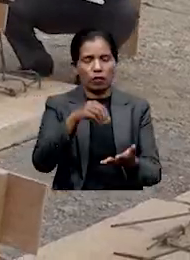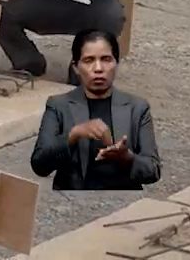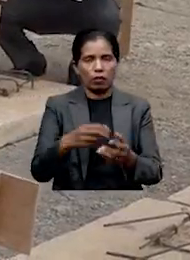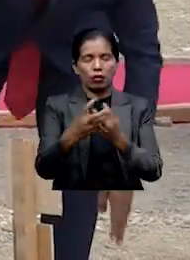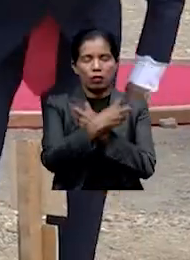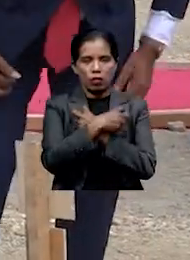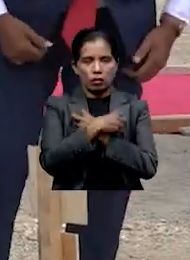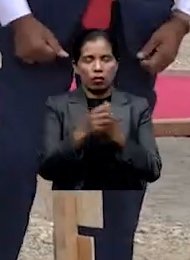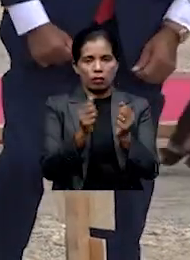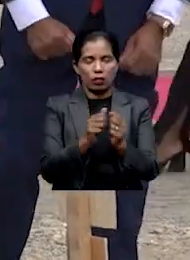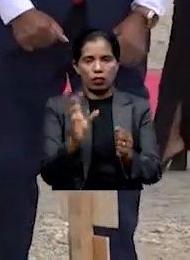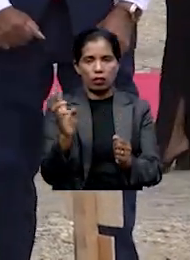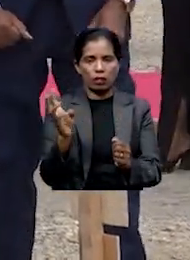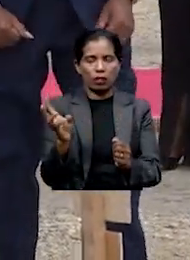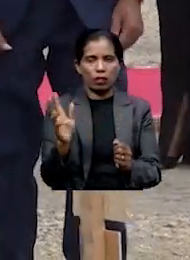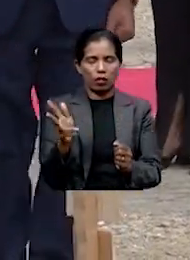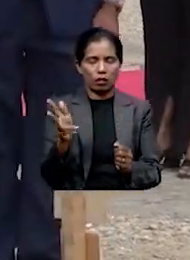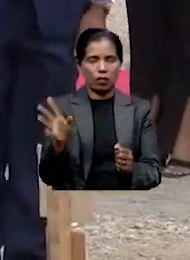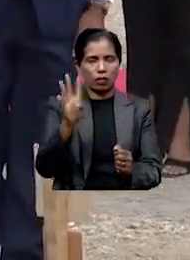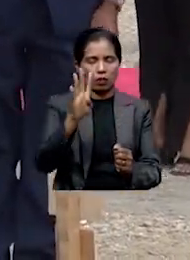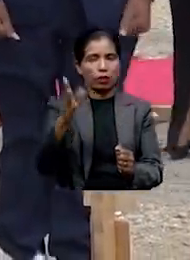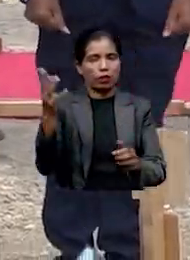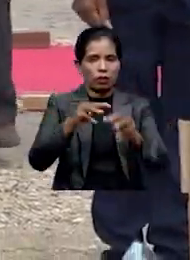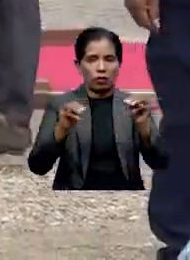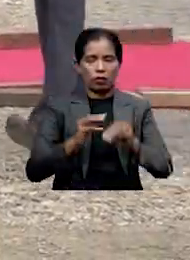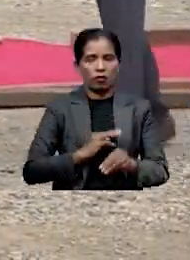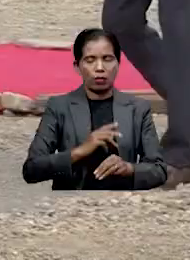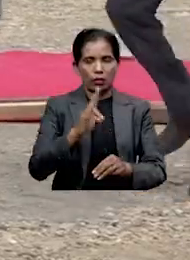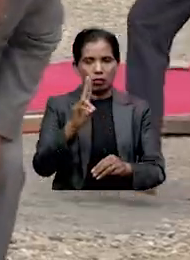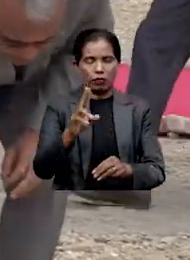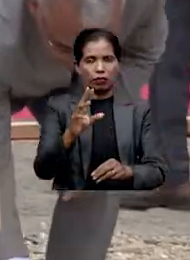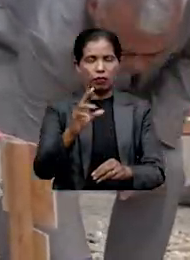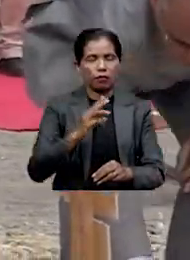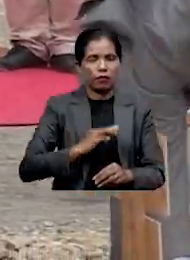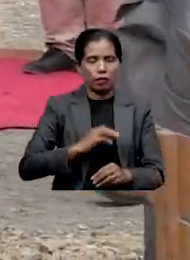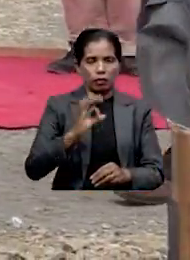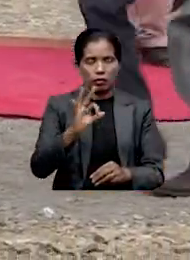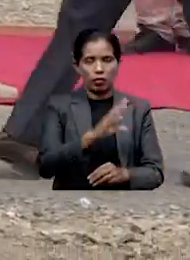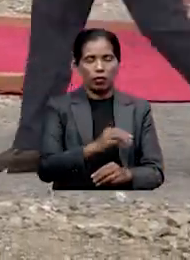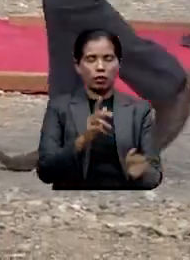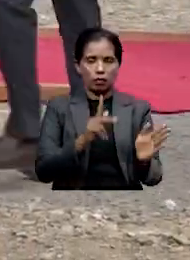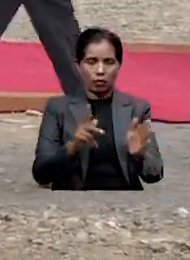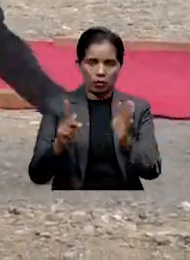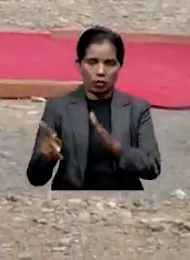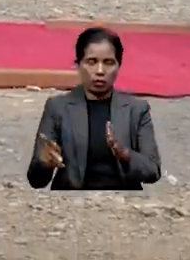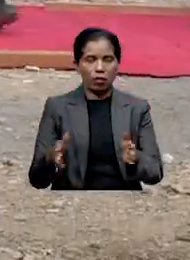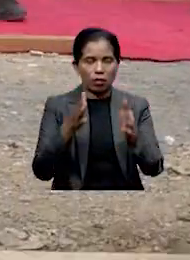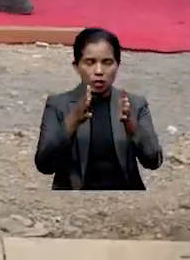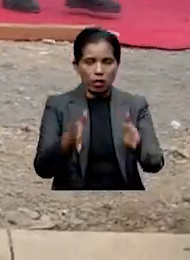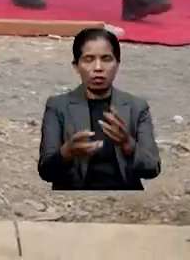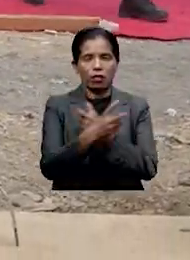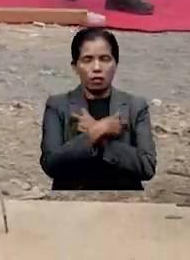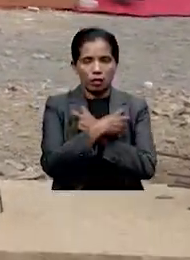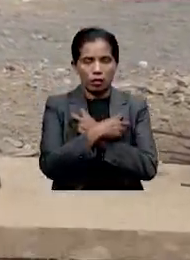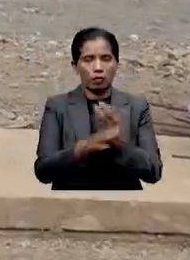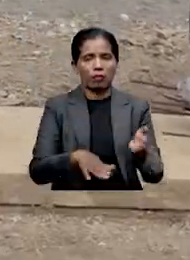na intolo nulo resinghat e a luak município Manufahi, e a início fulane, no tuir plano e a tinane, se halot mos resto